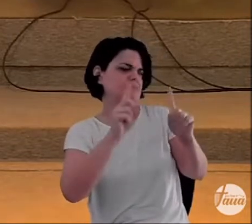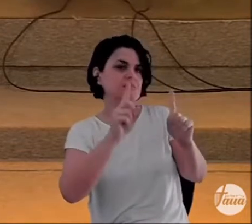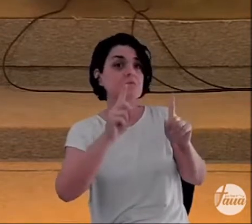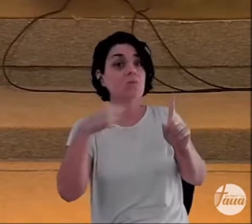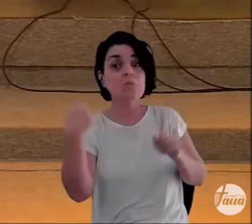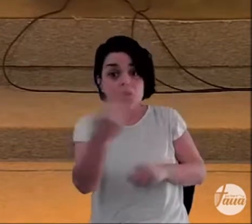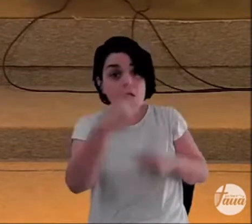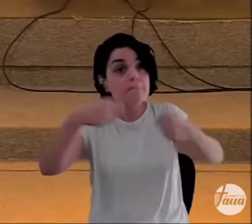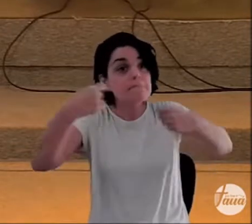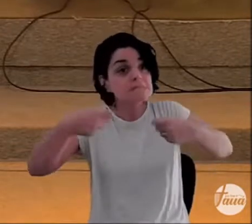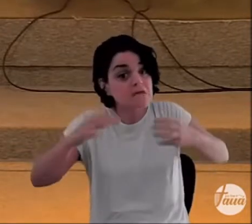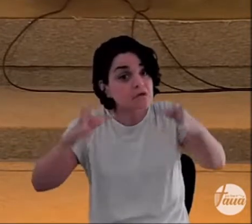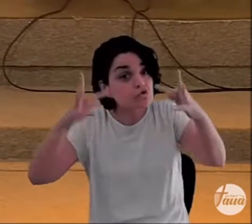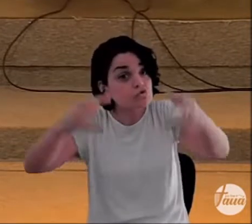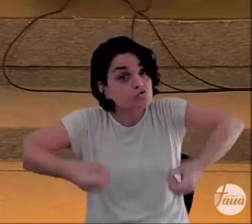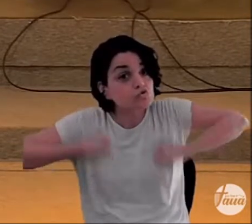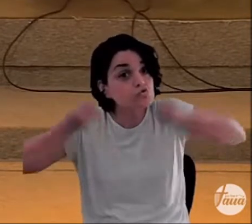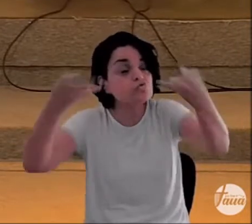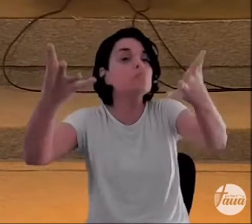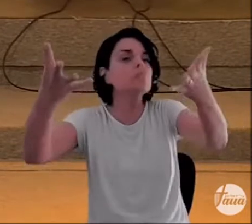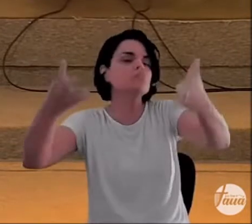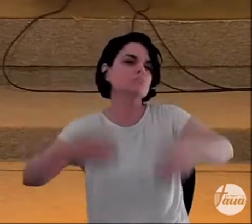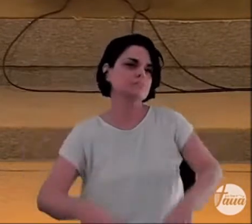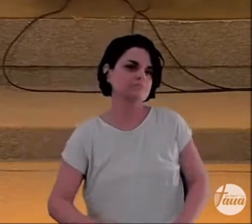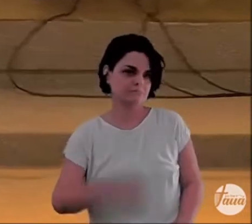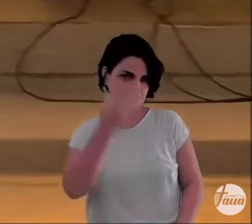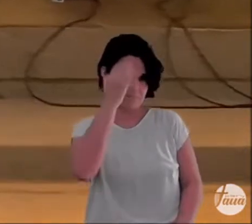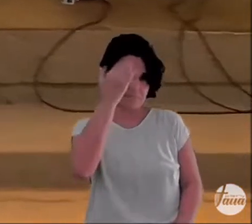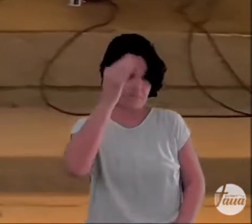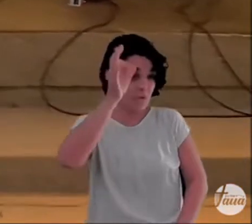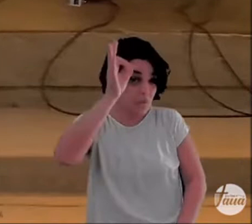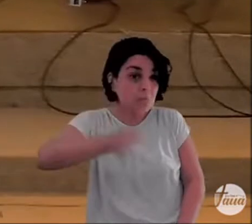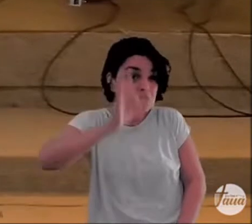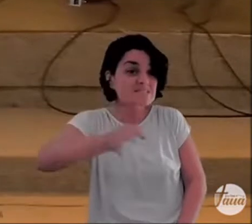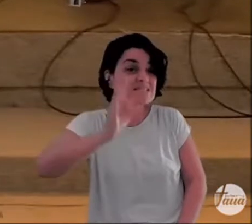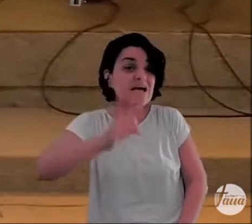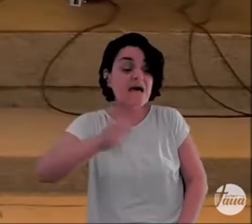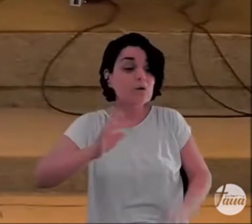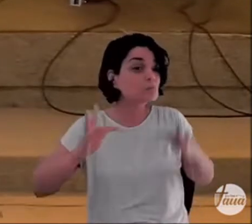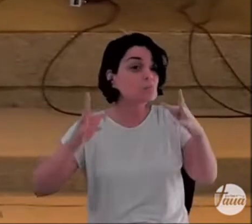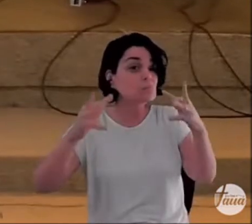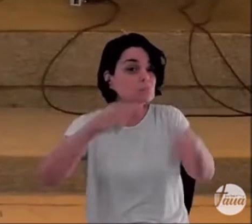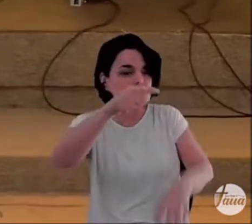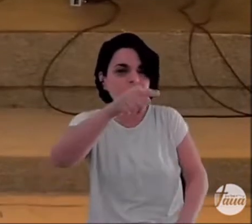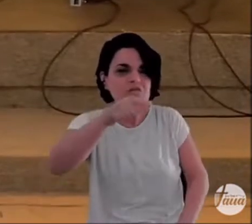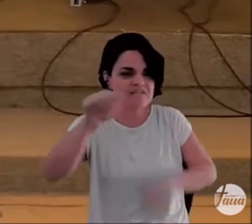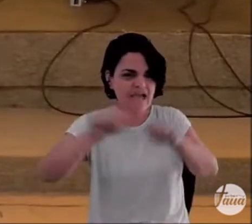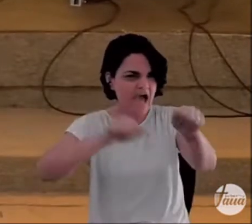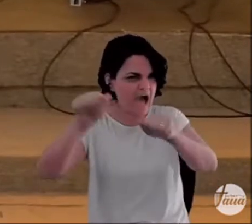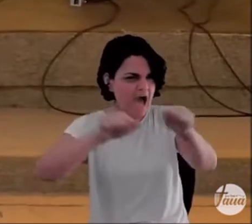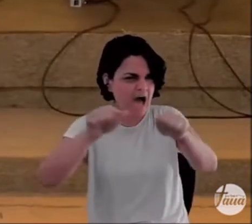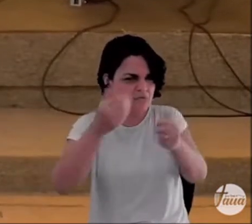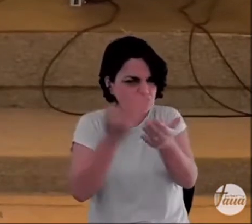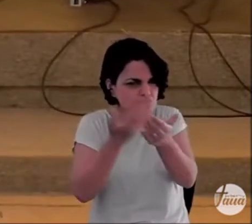olhando e lendo com os irmãos, nós estamos numa campanha de leitura bíblica, se você não está imergido em Atos dos Apóstolos,